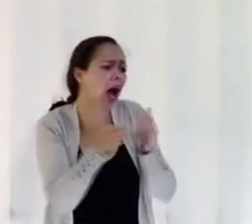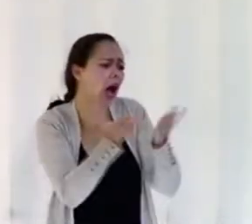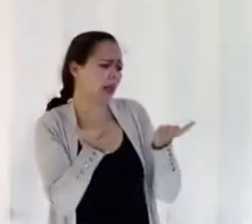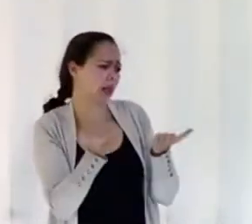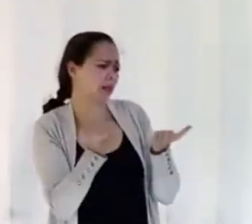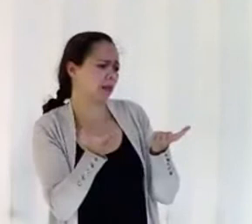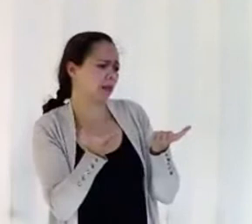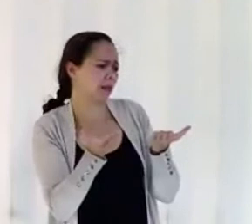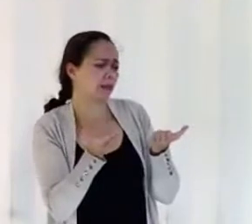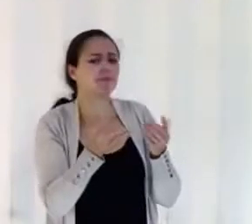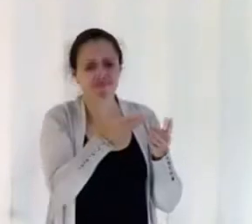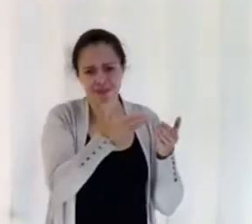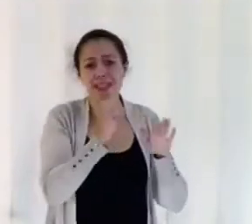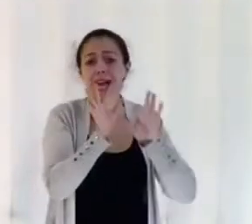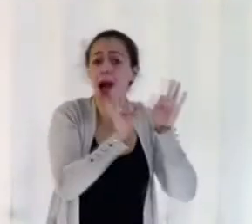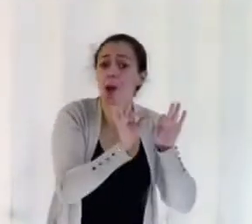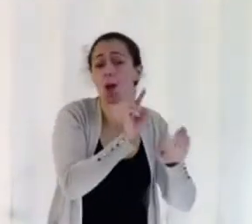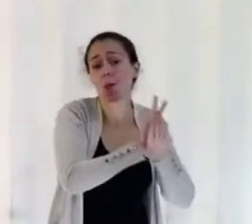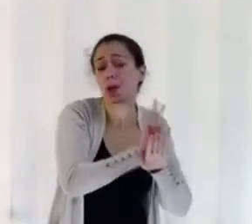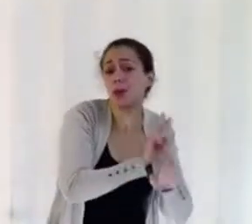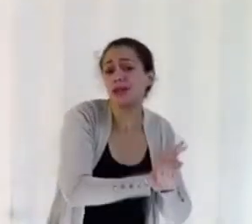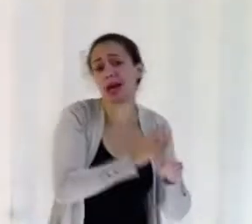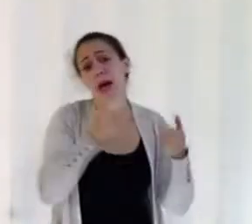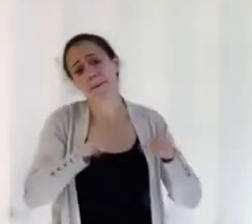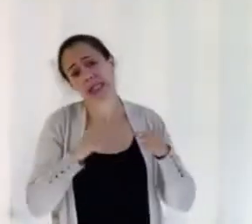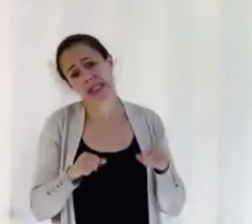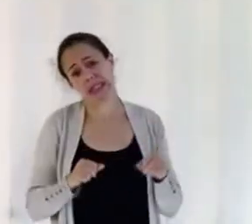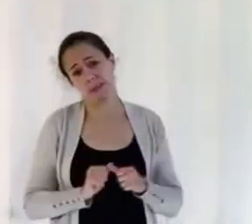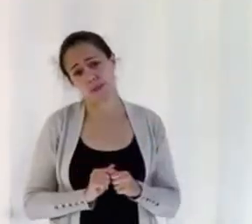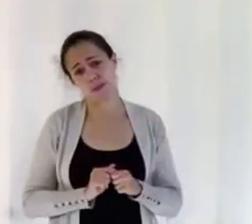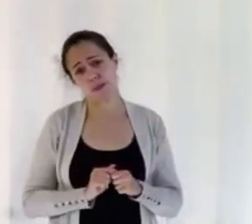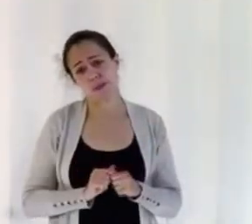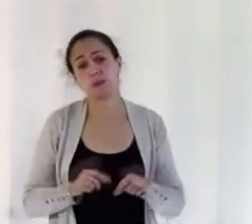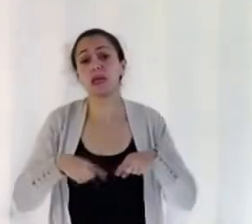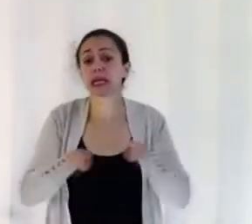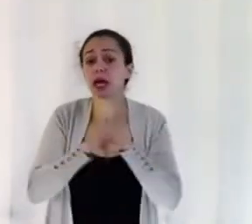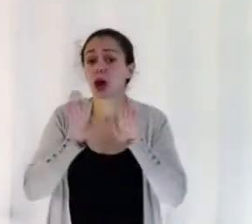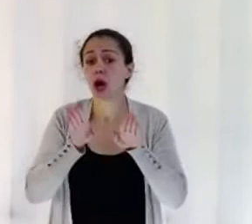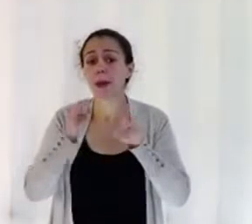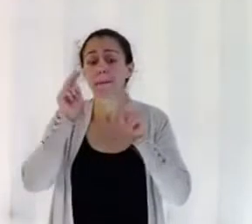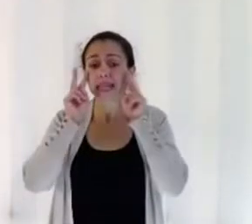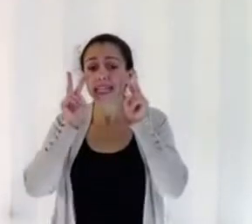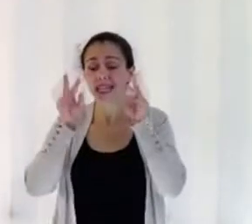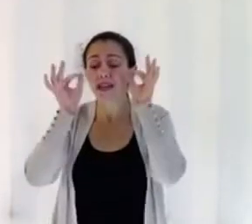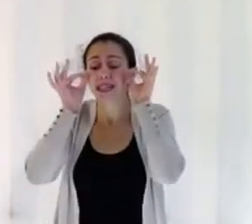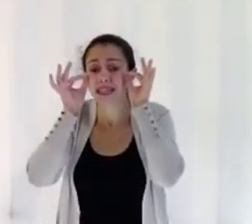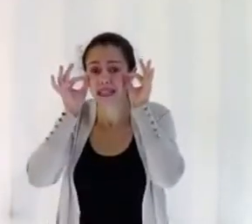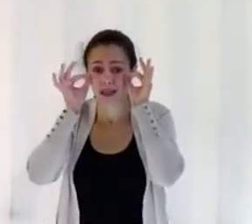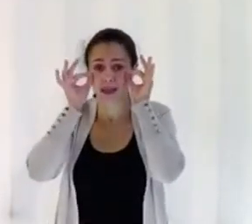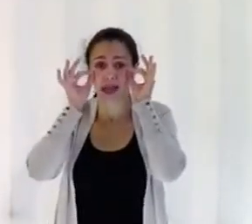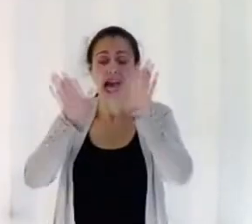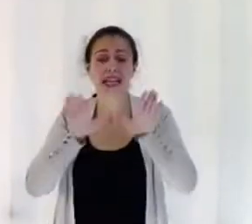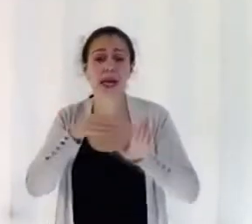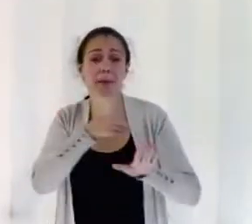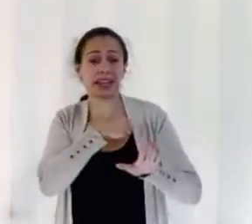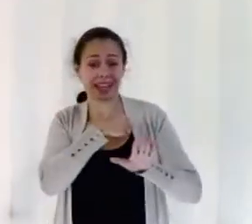na igreja, a raiz de amargura, esse pecado pode fazer com que o faltoso deixe